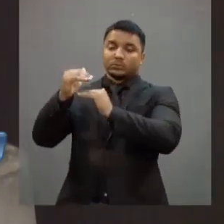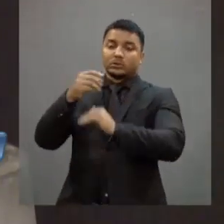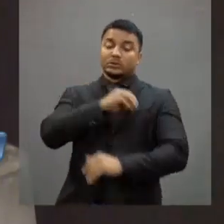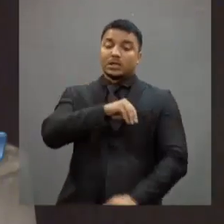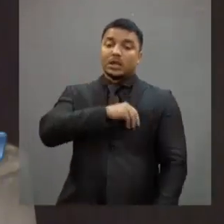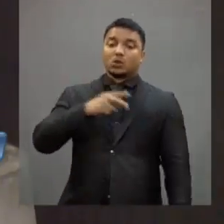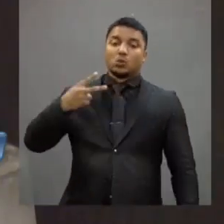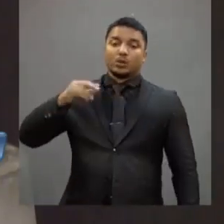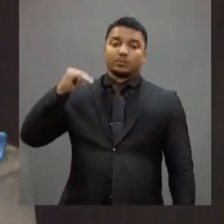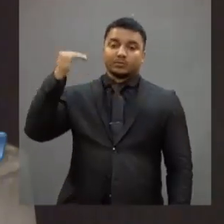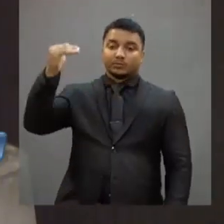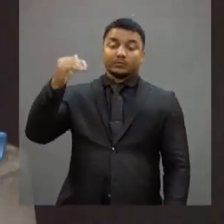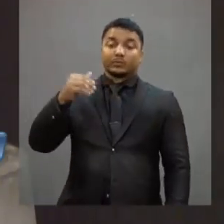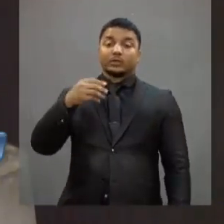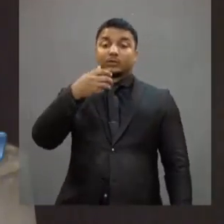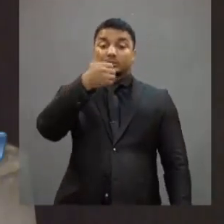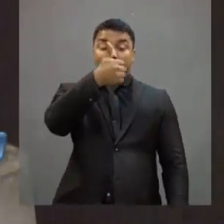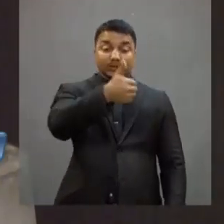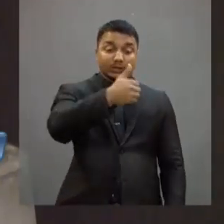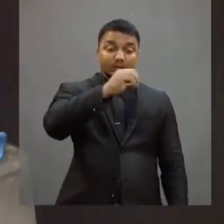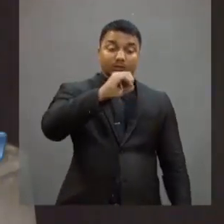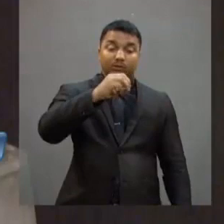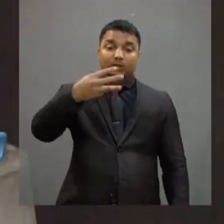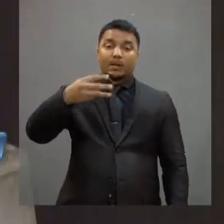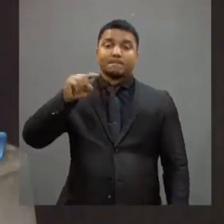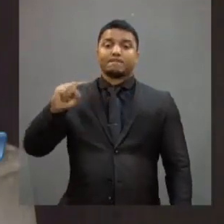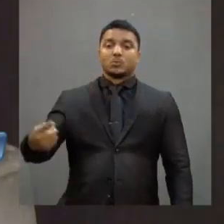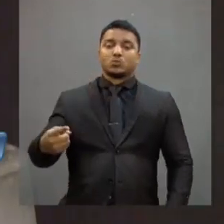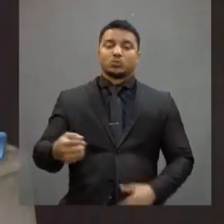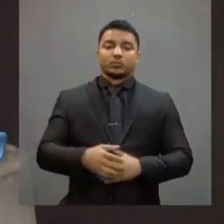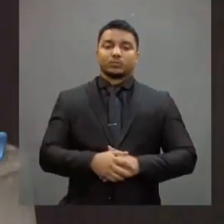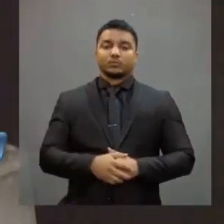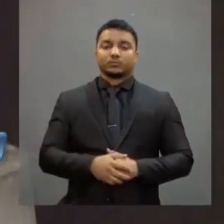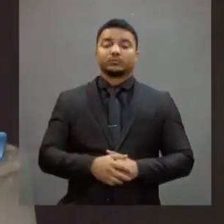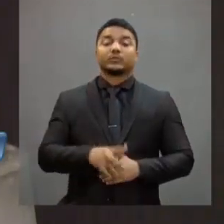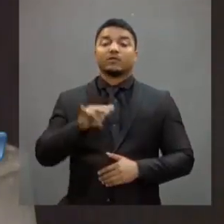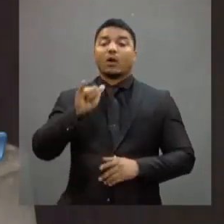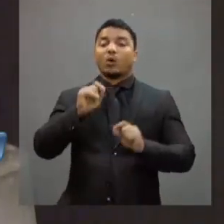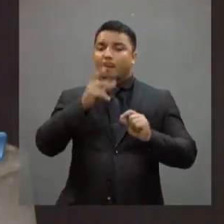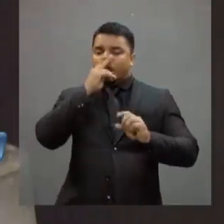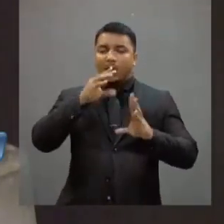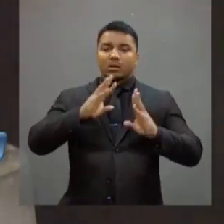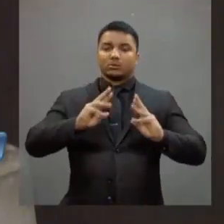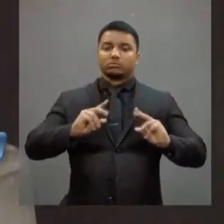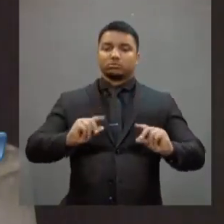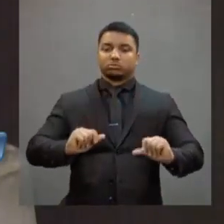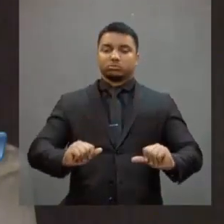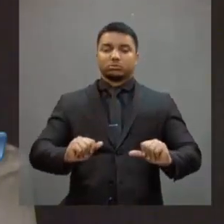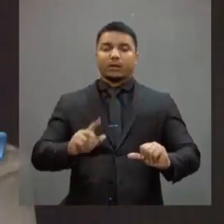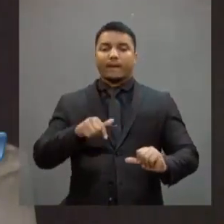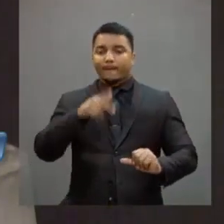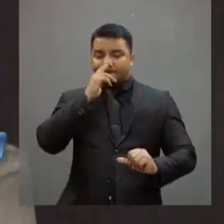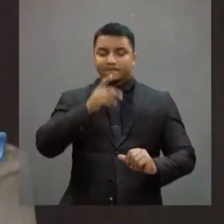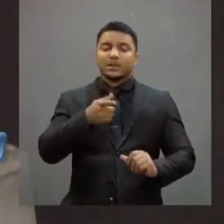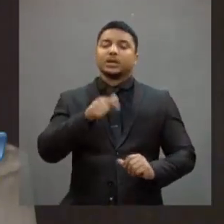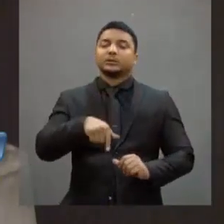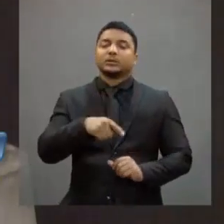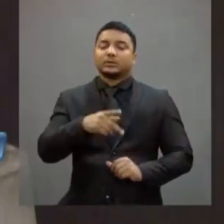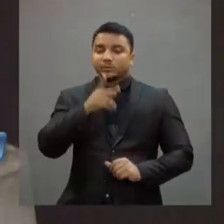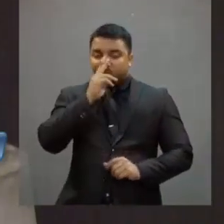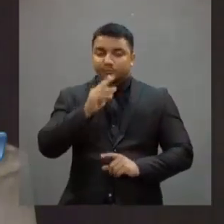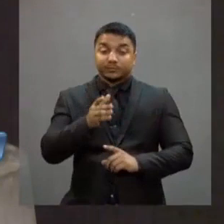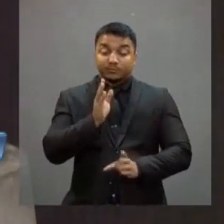salários. 103 mil. E vai desidratar a pensão